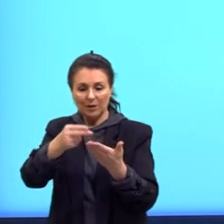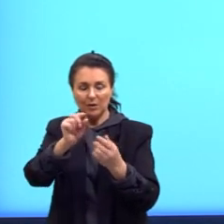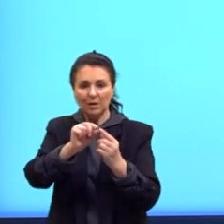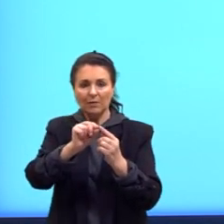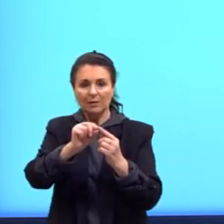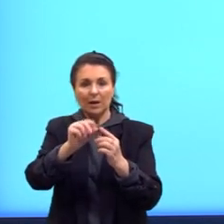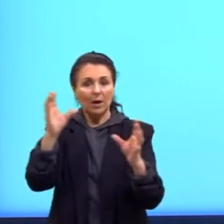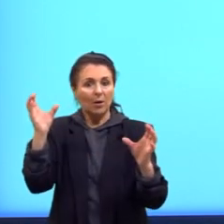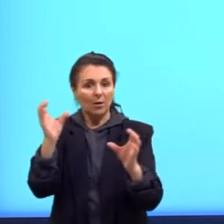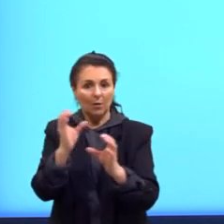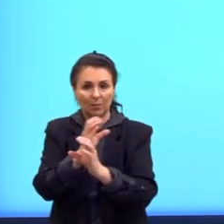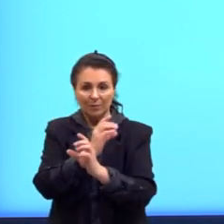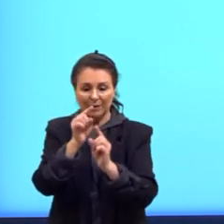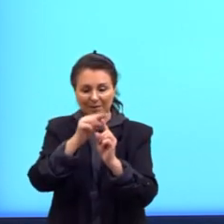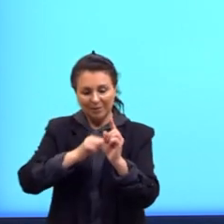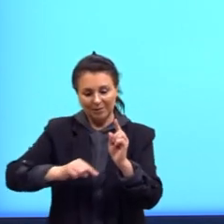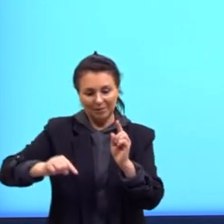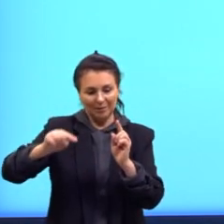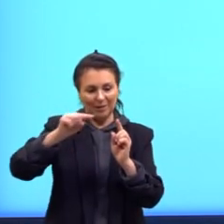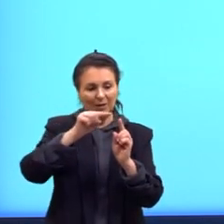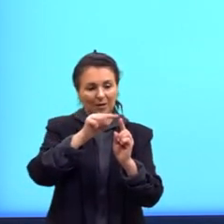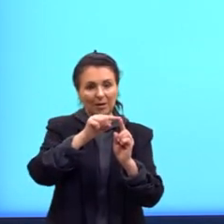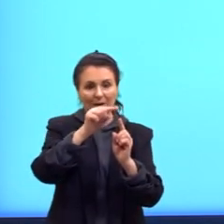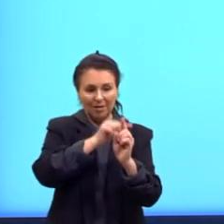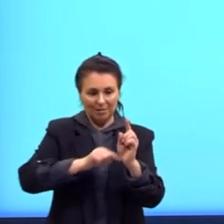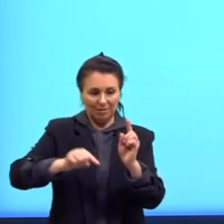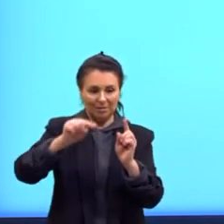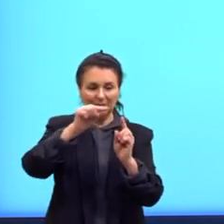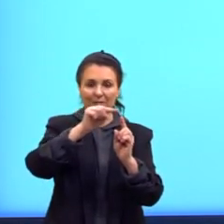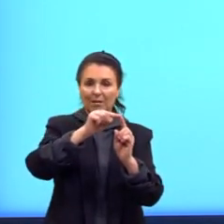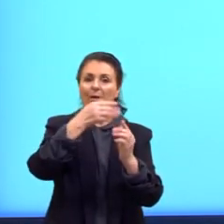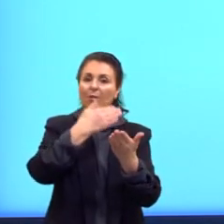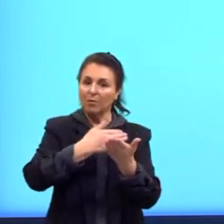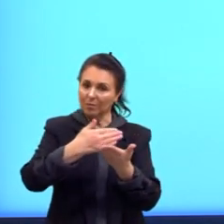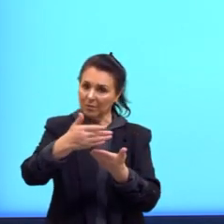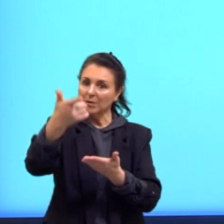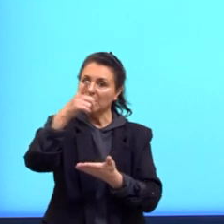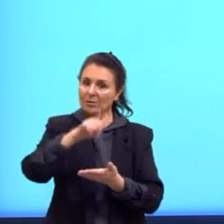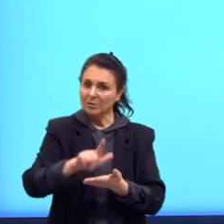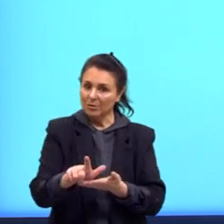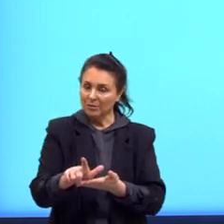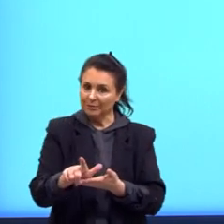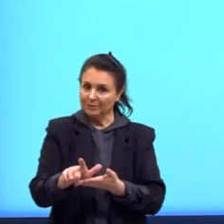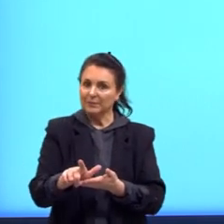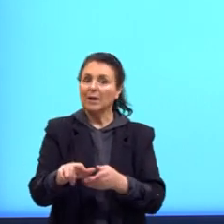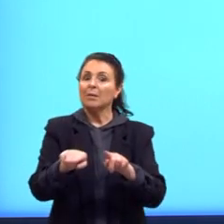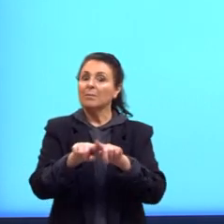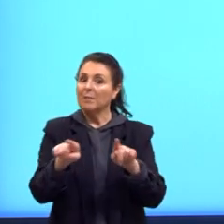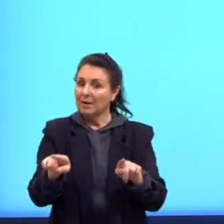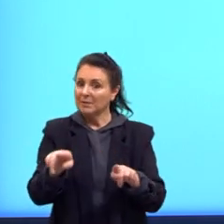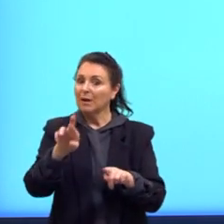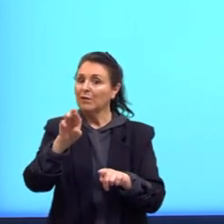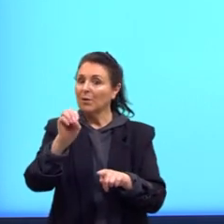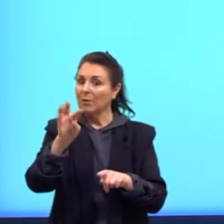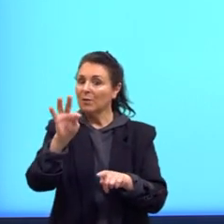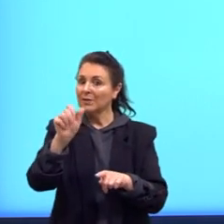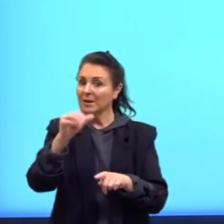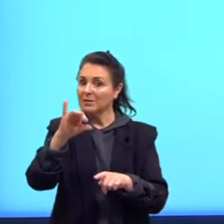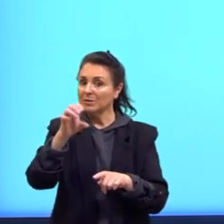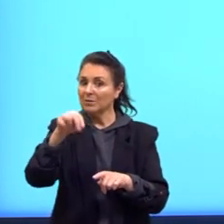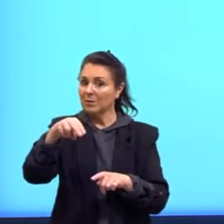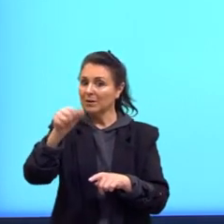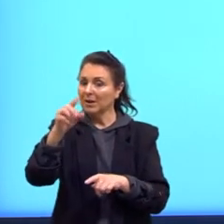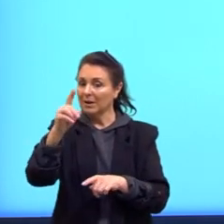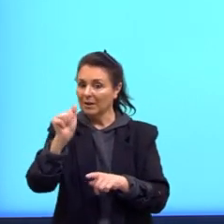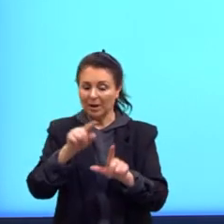então uma volta completa nós temos novamente a figura Inicial só que aquela foi apenas rotacionada em um ângulo